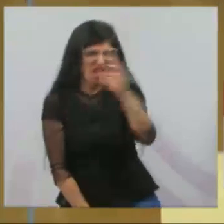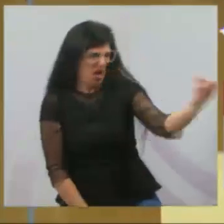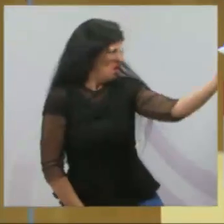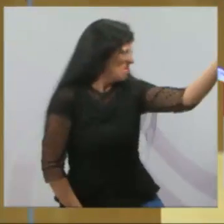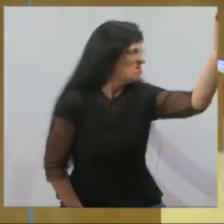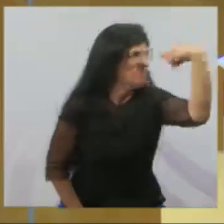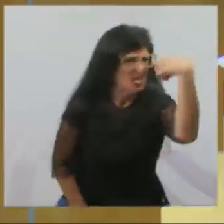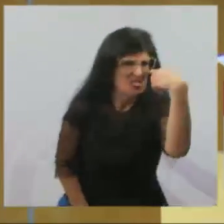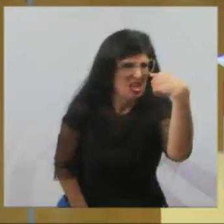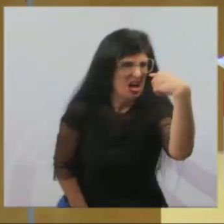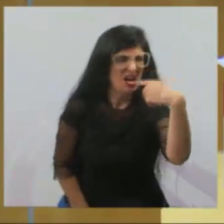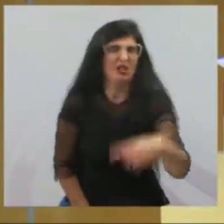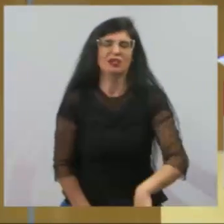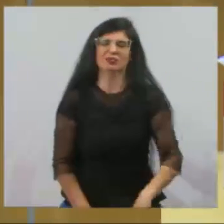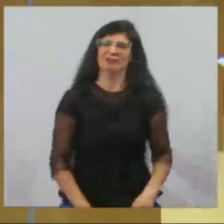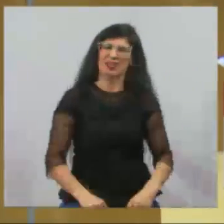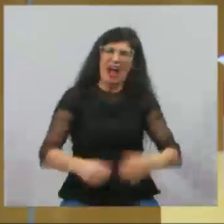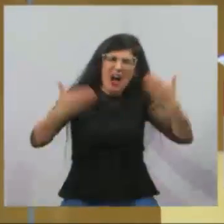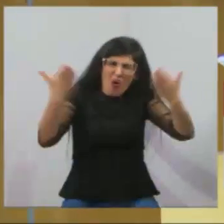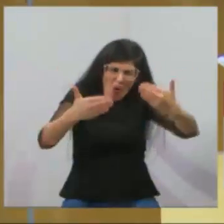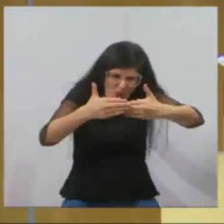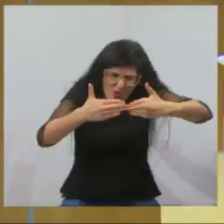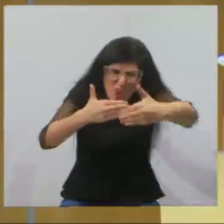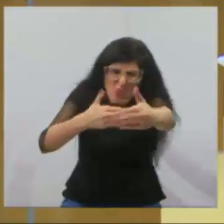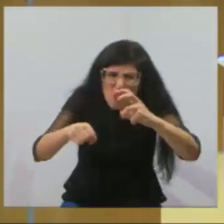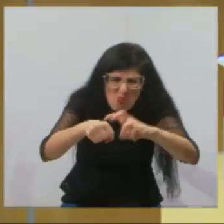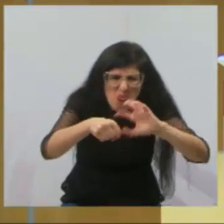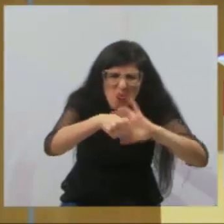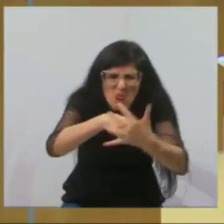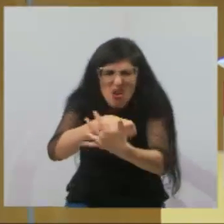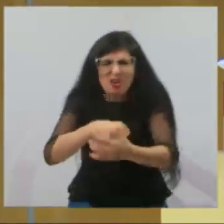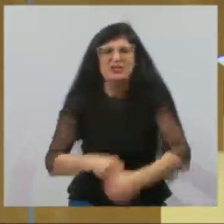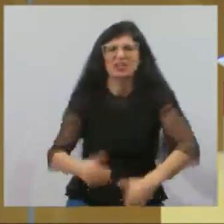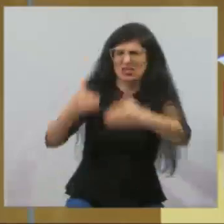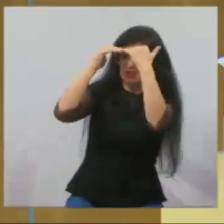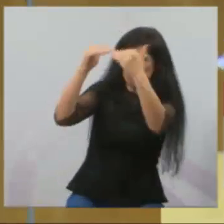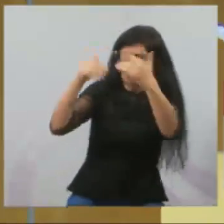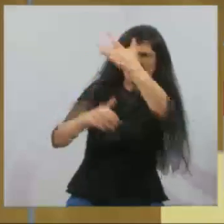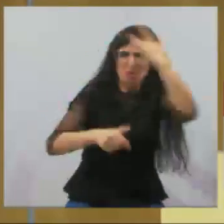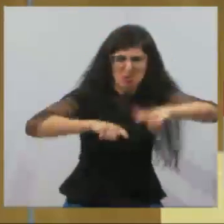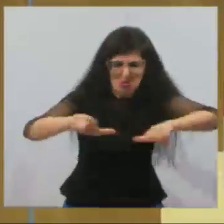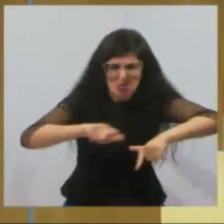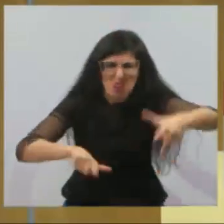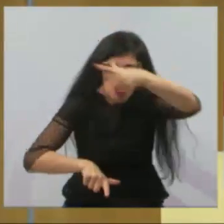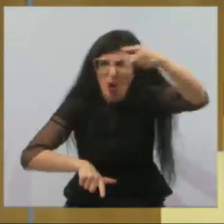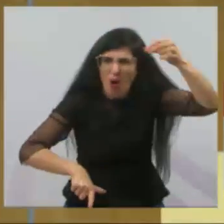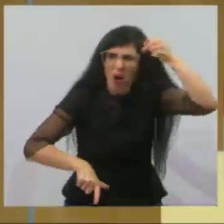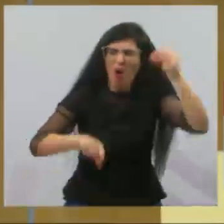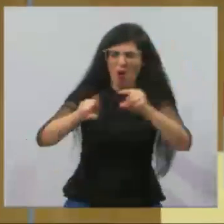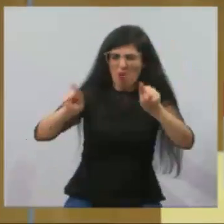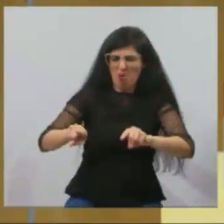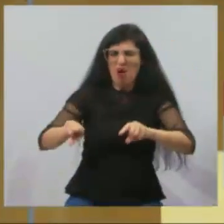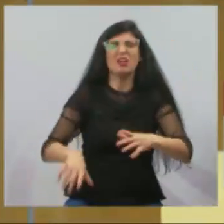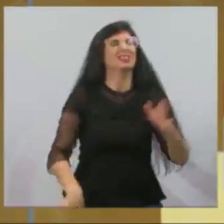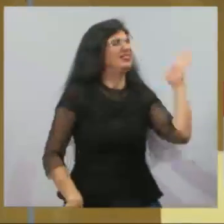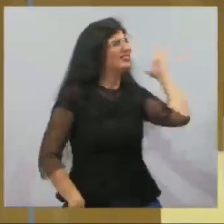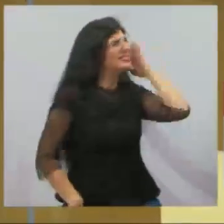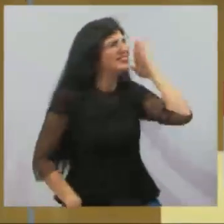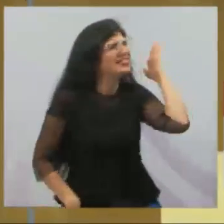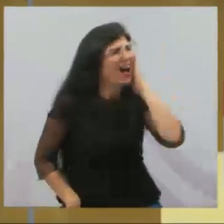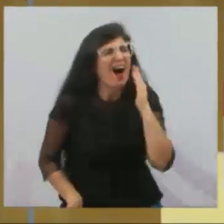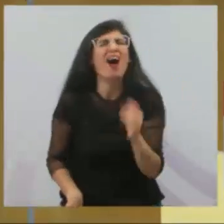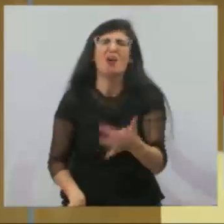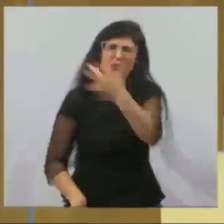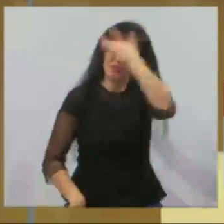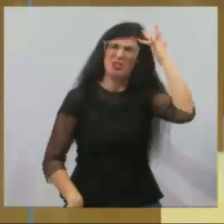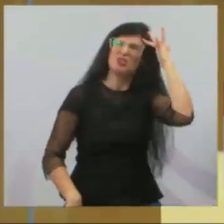esse de pandemia. E por respeito ao servidor público, porque eles sabem que isso é inevitável, em algum momento isso vai